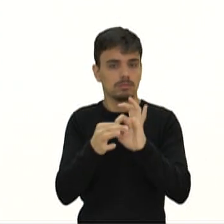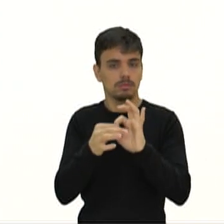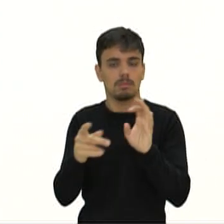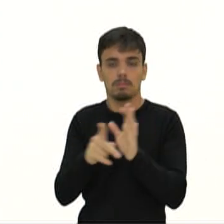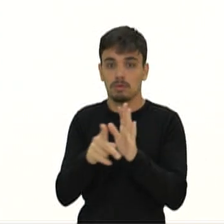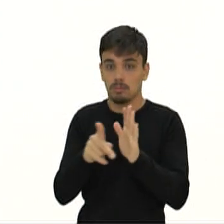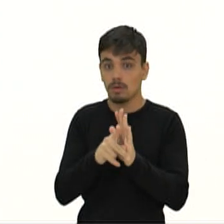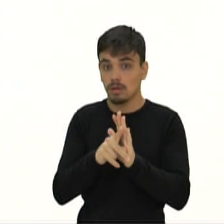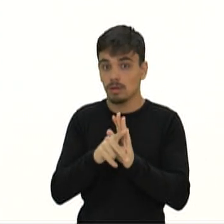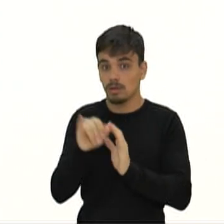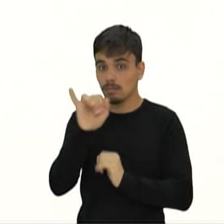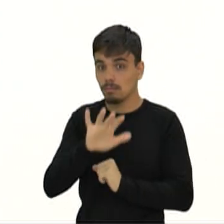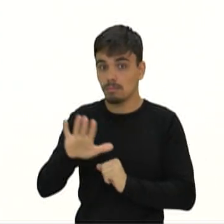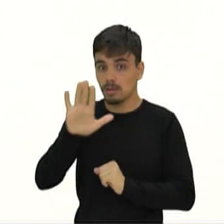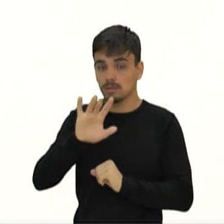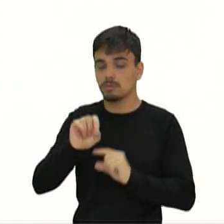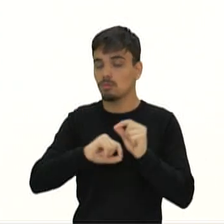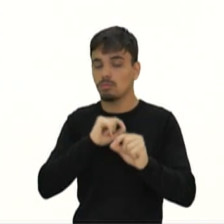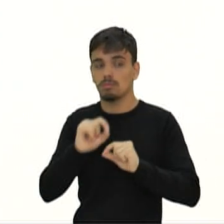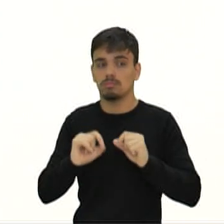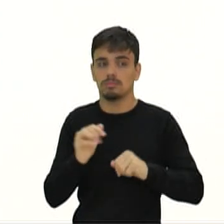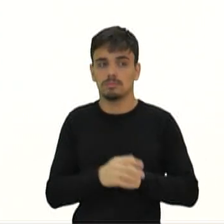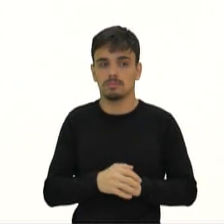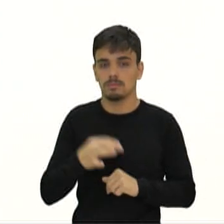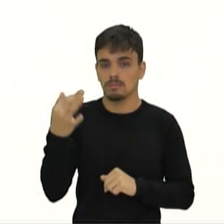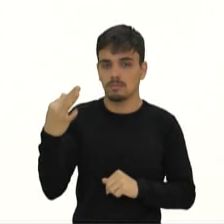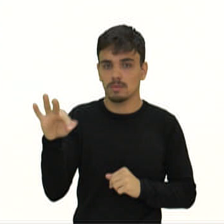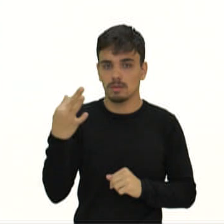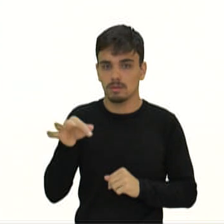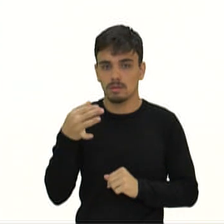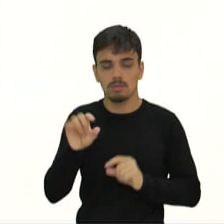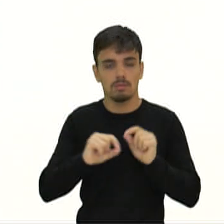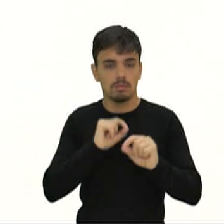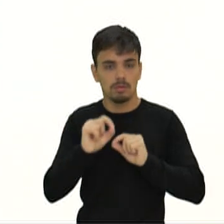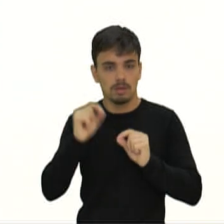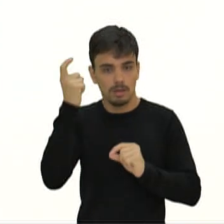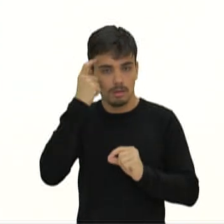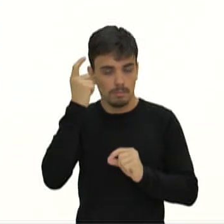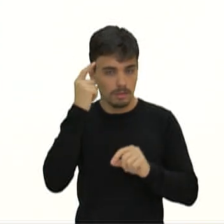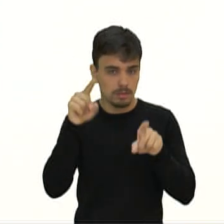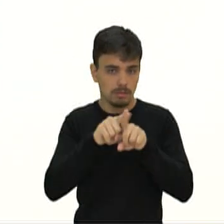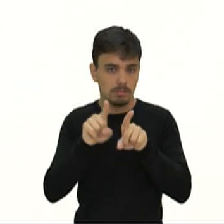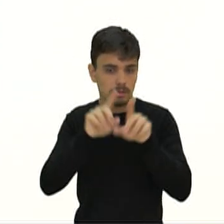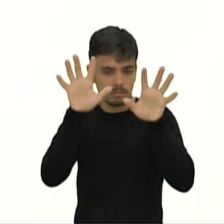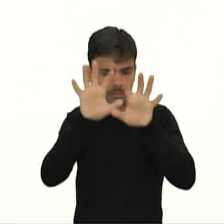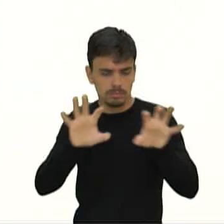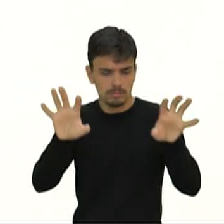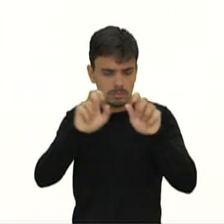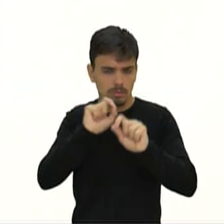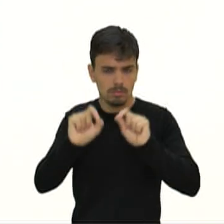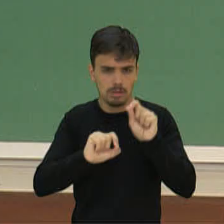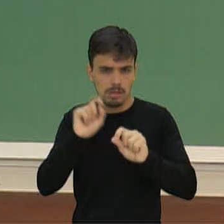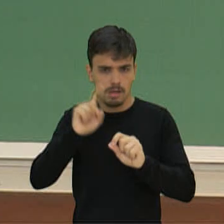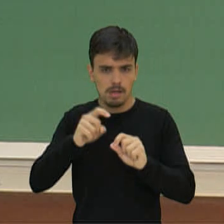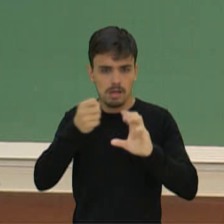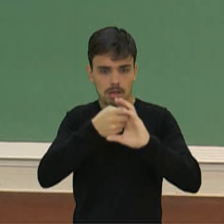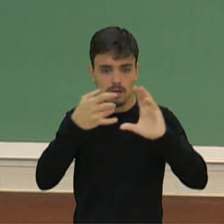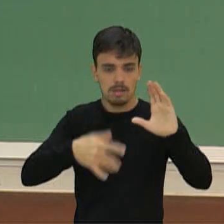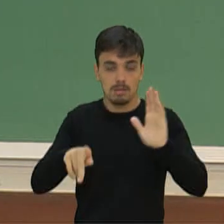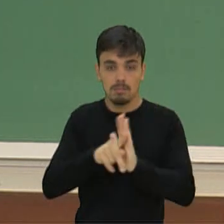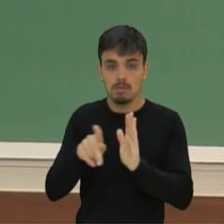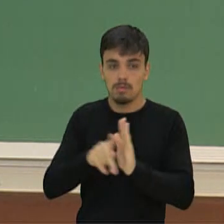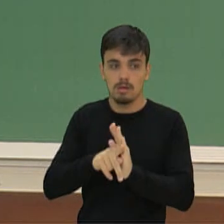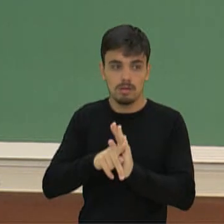olho um pouco mais achatado. Pessoal, essas dores de cabeça intensas, essa visão com um pouco mais de dificuldade, é característica do